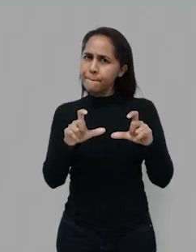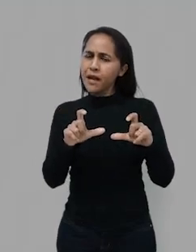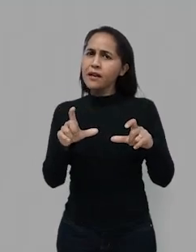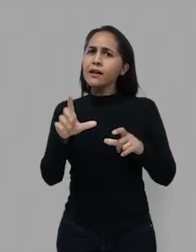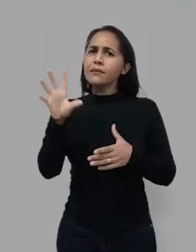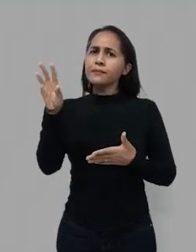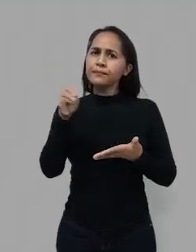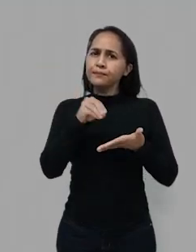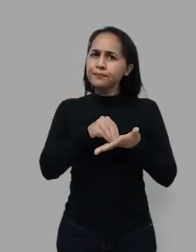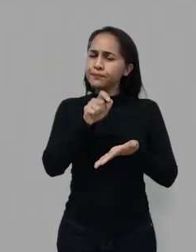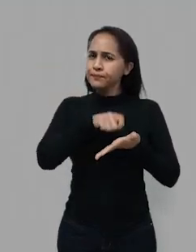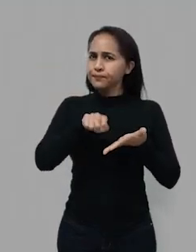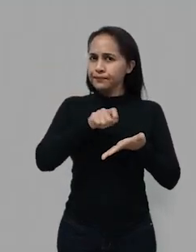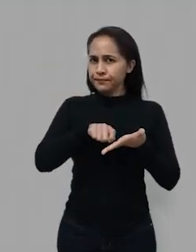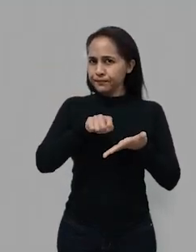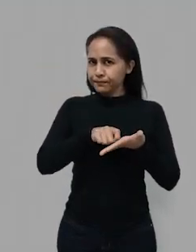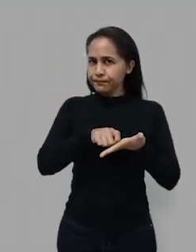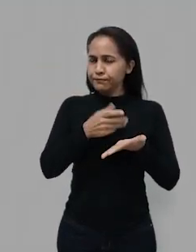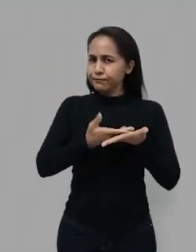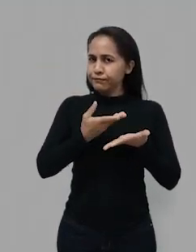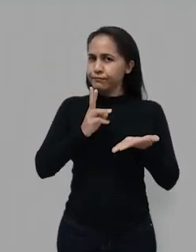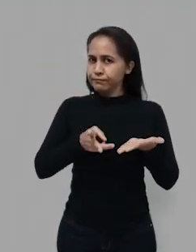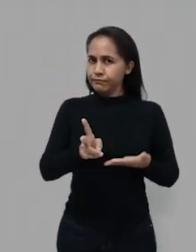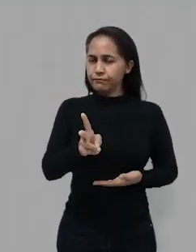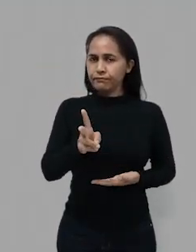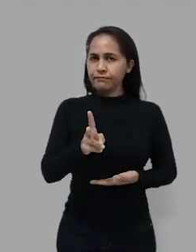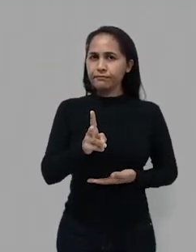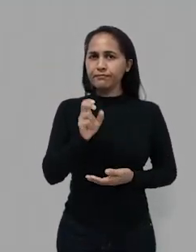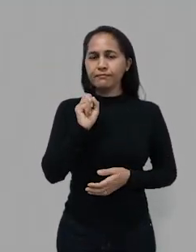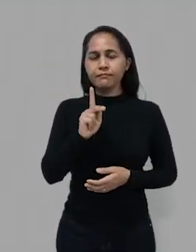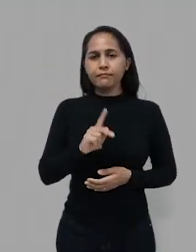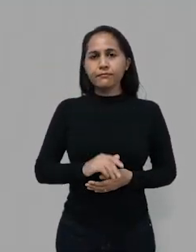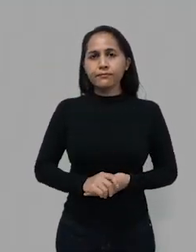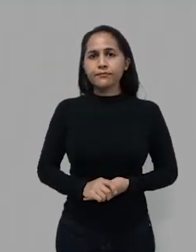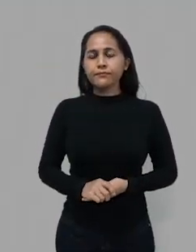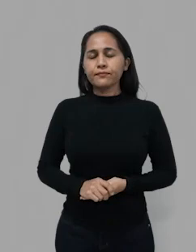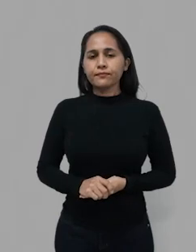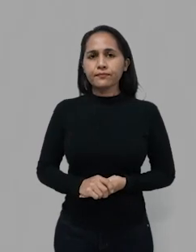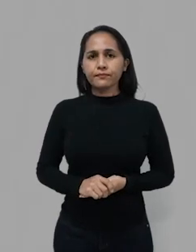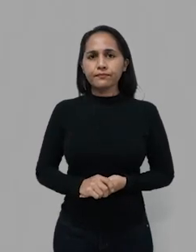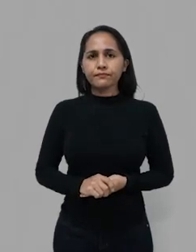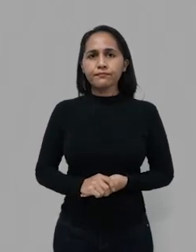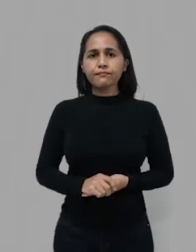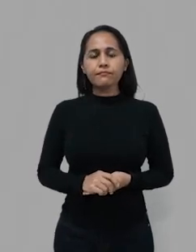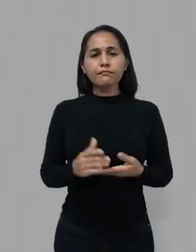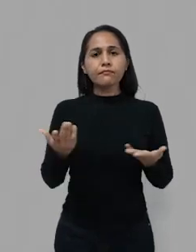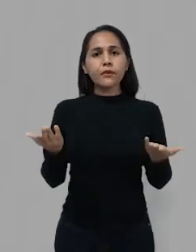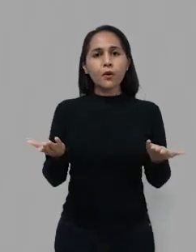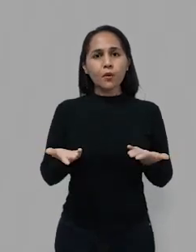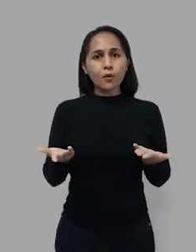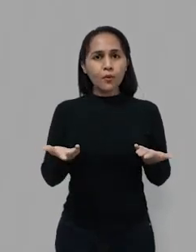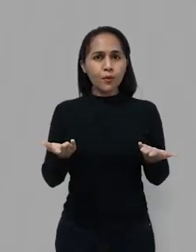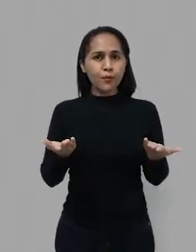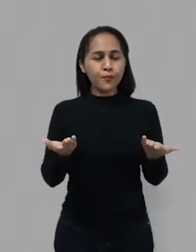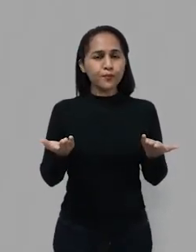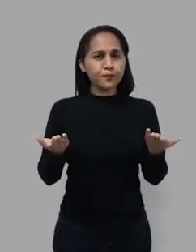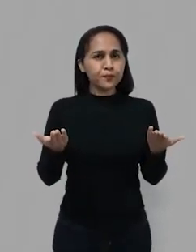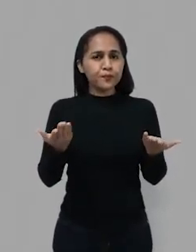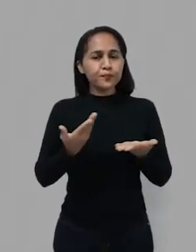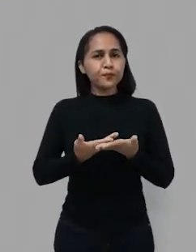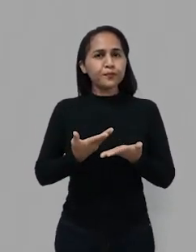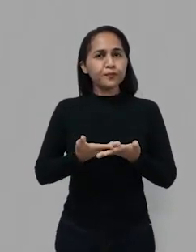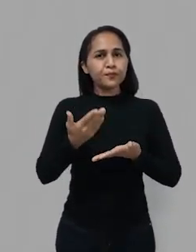para o caderno e aí você continua os seus estudos. Tudo bem? Bom, na aula de hoje, nós